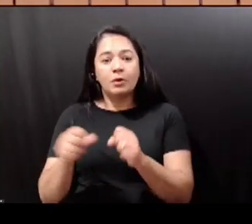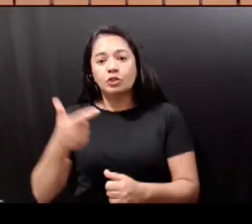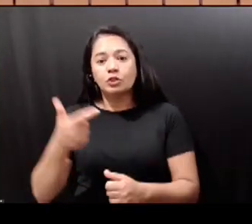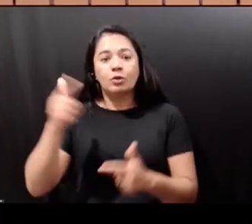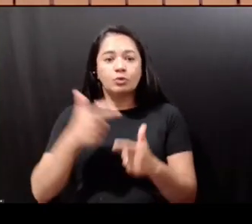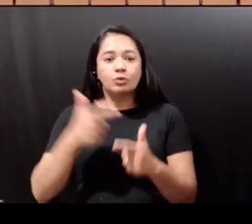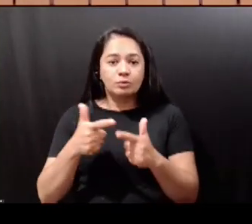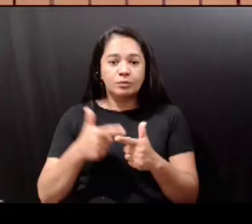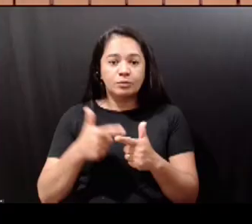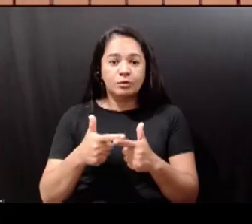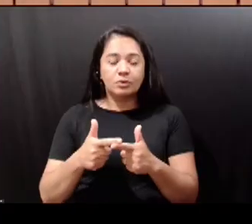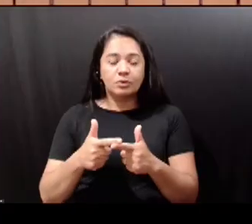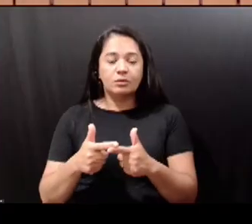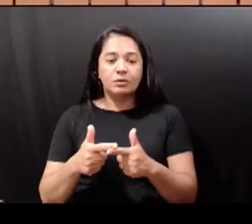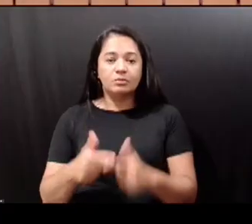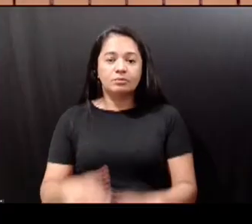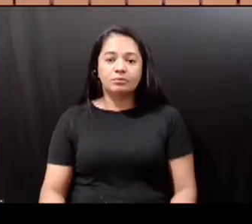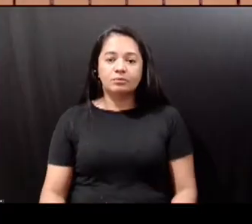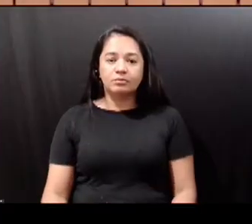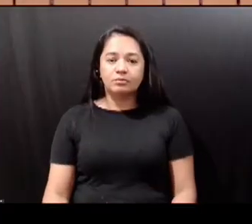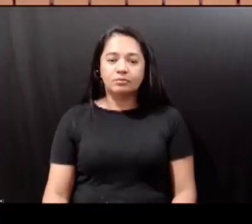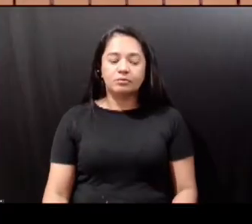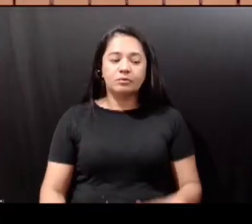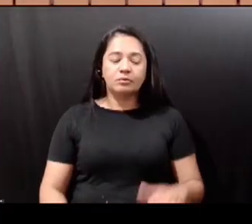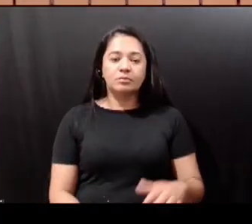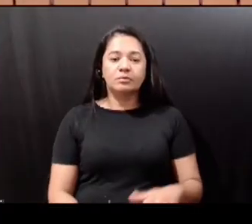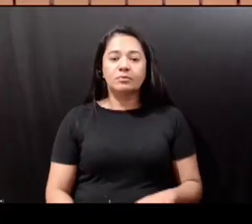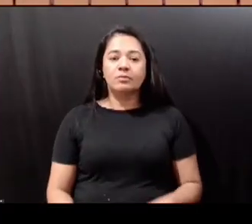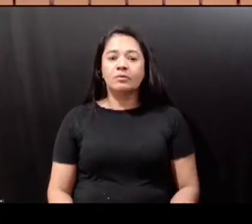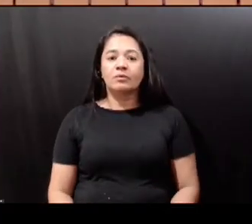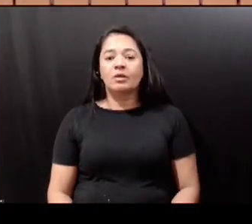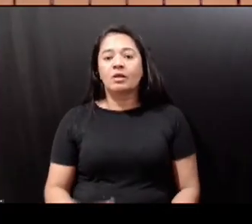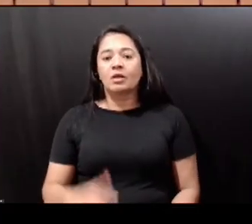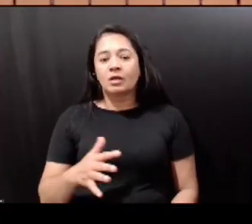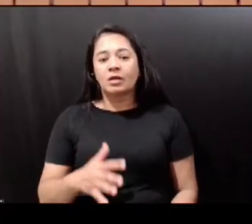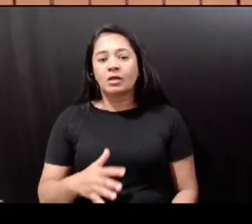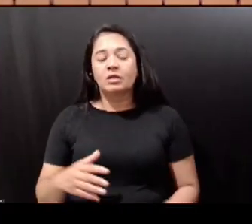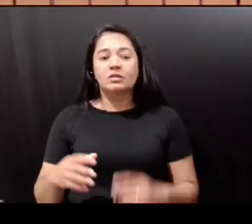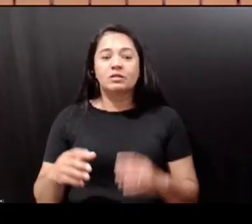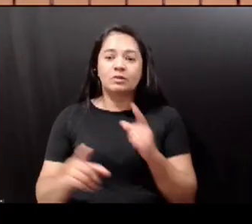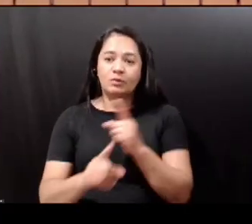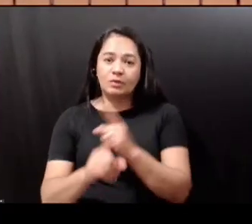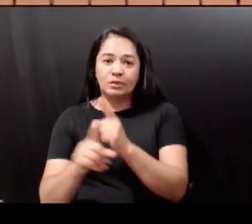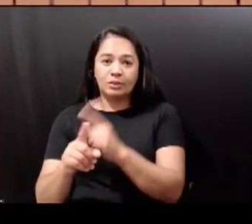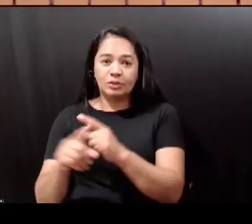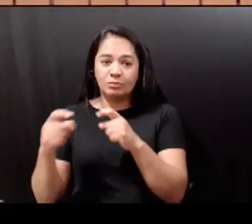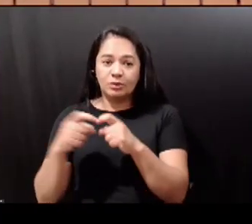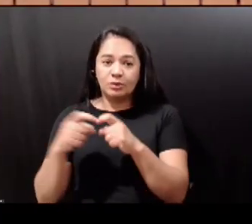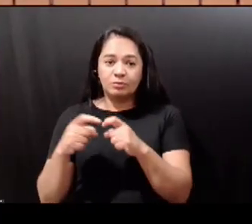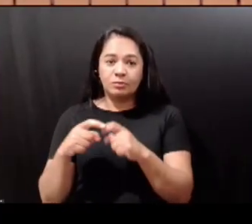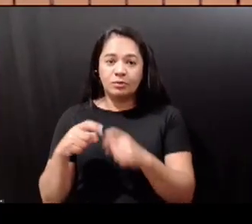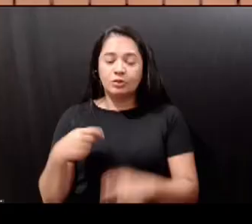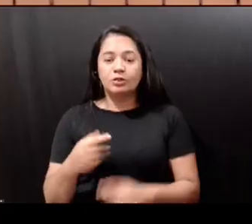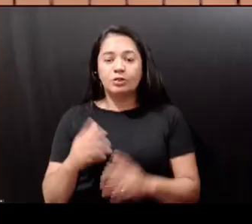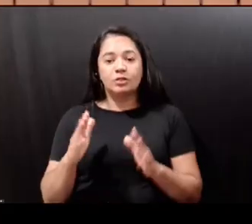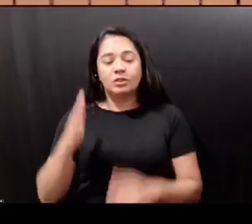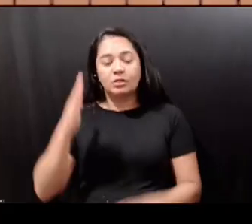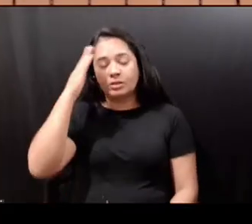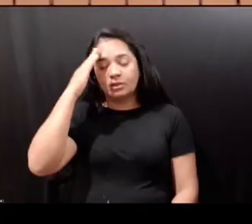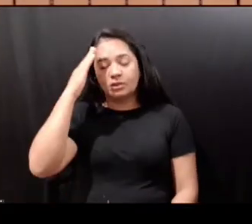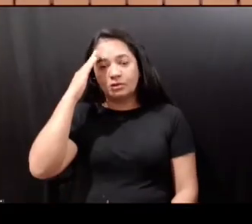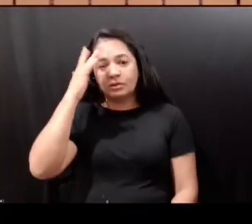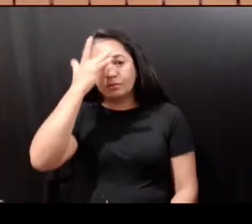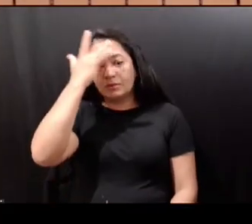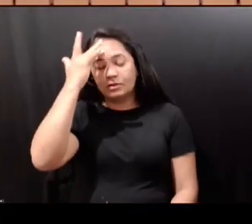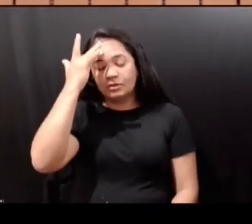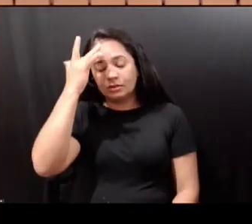só com a empresa dela, mas também, às vezes, uma consulta que a pessoa, hoje nós sabemos aqui, eu acabei de falar, nós sabemos aqui que a pessoa marca uma consulta